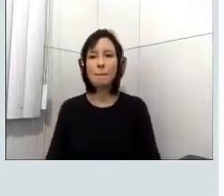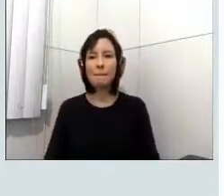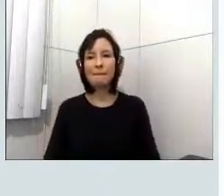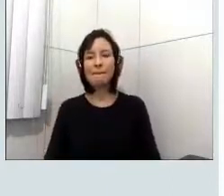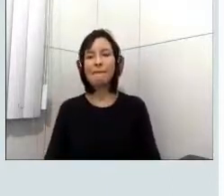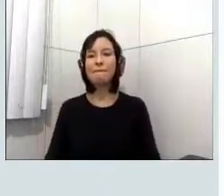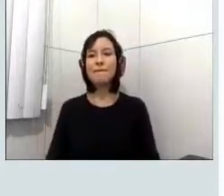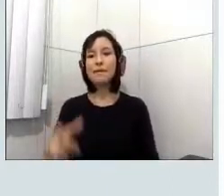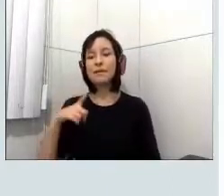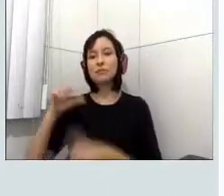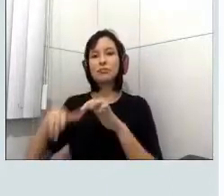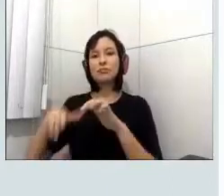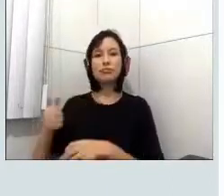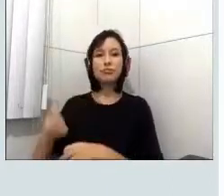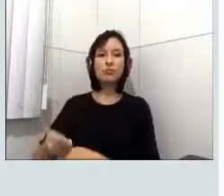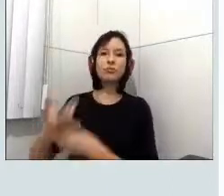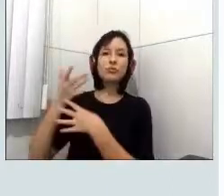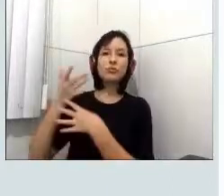novo.